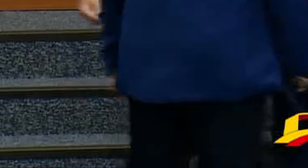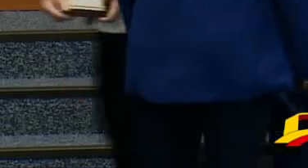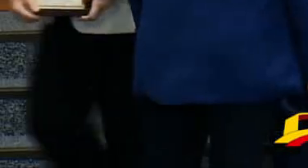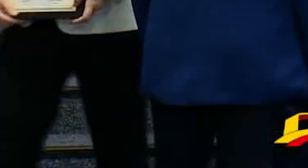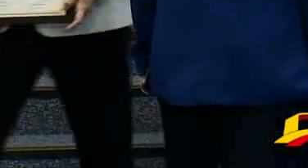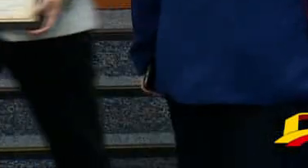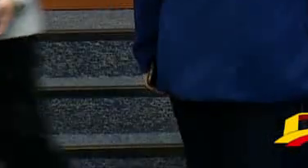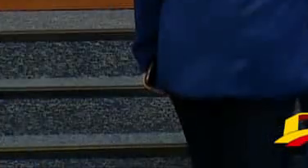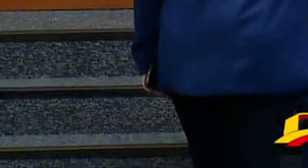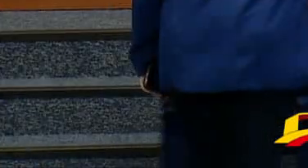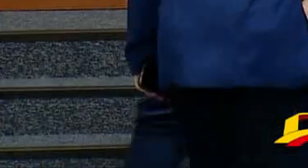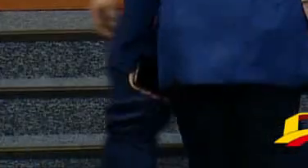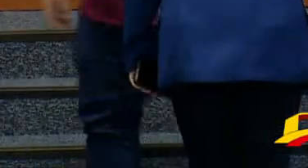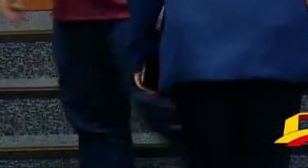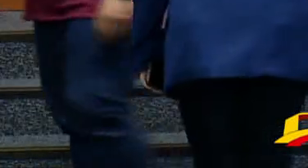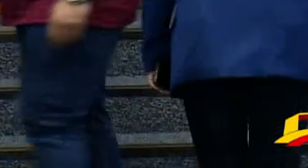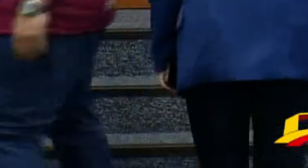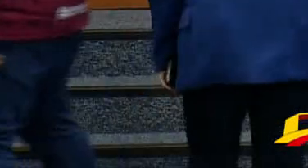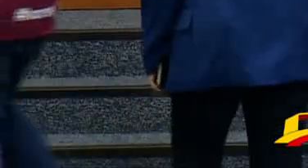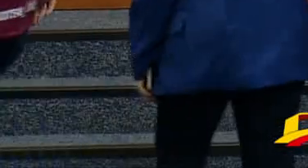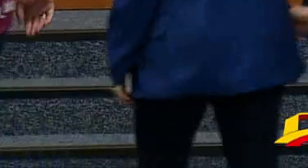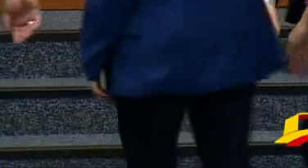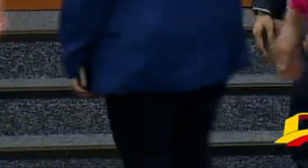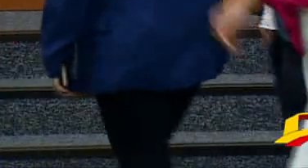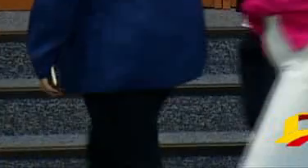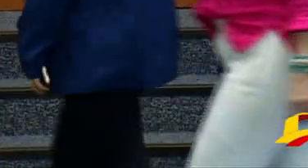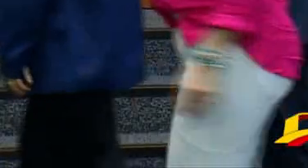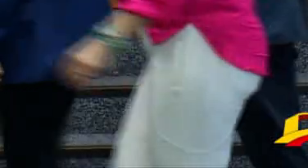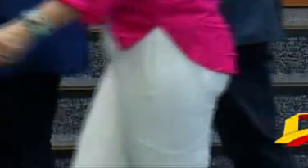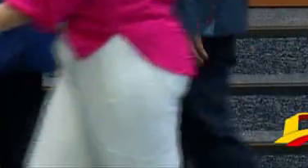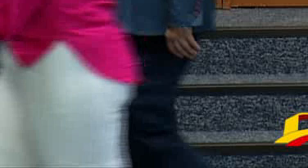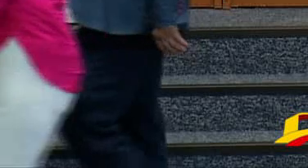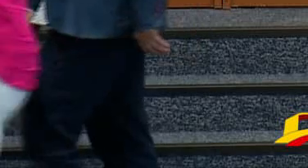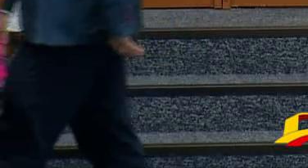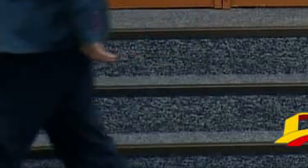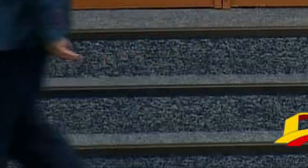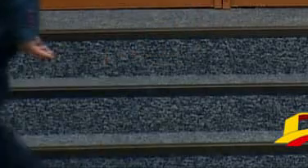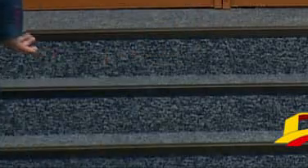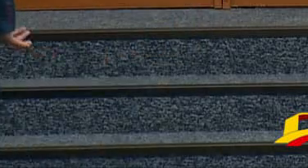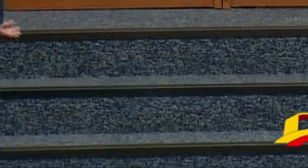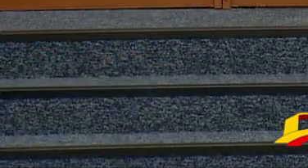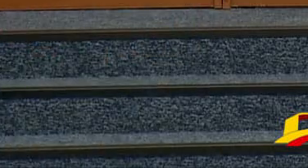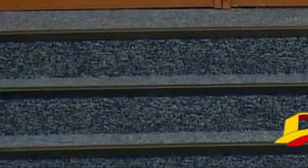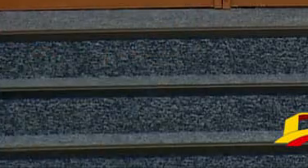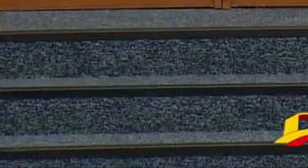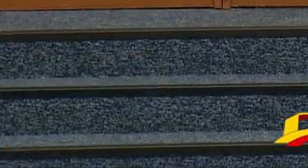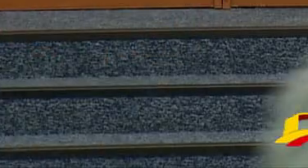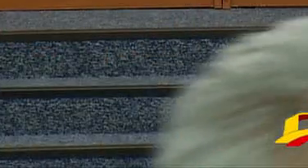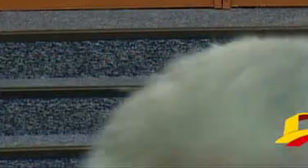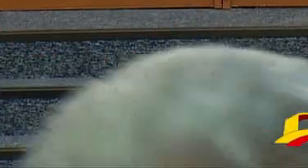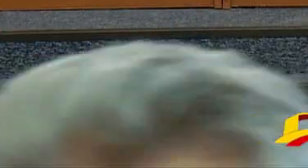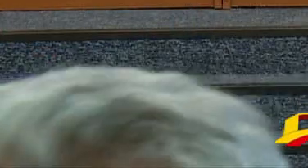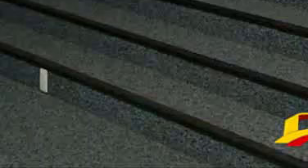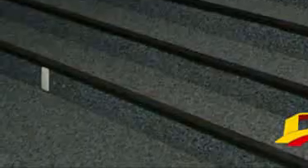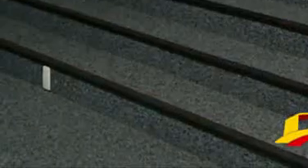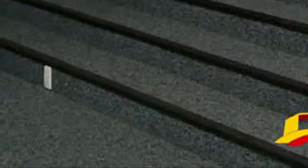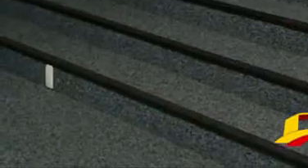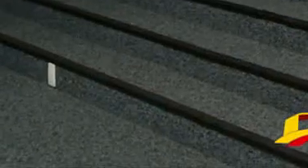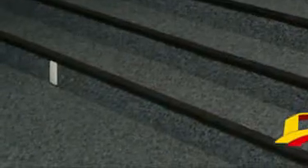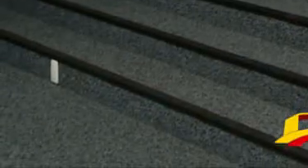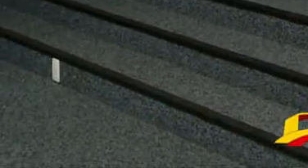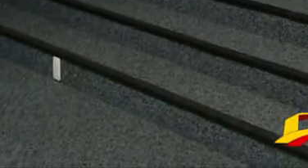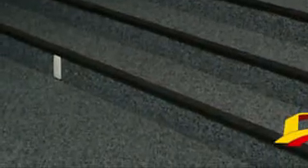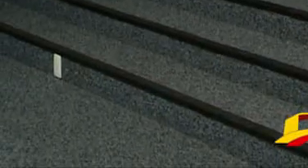Na continuidade das homenagens nós iremos agora proceder a homenagem aos as